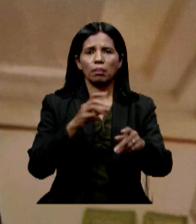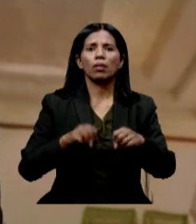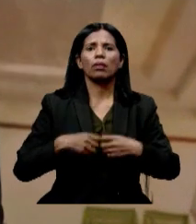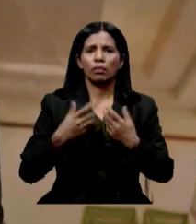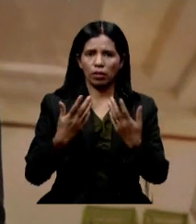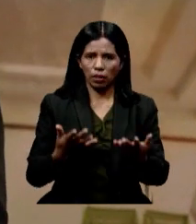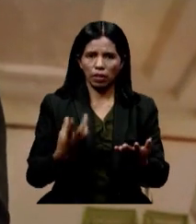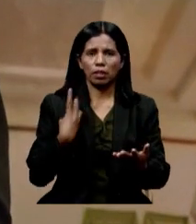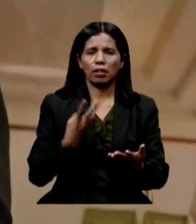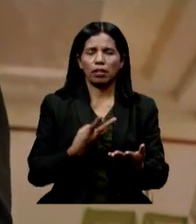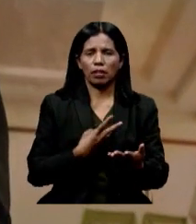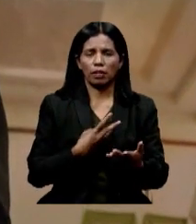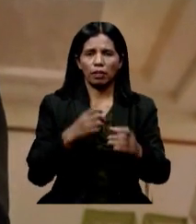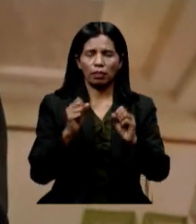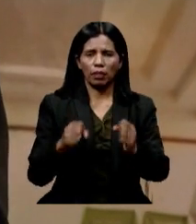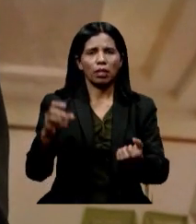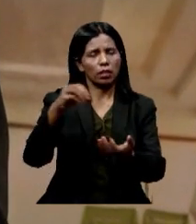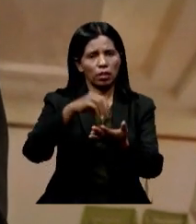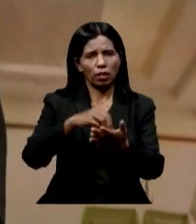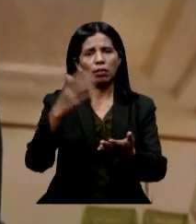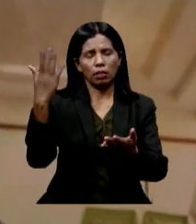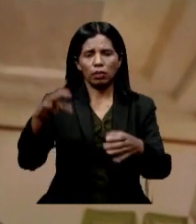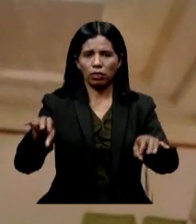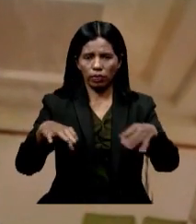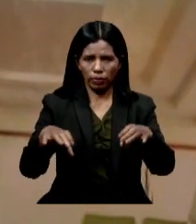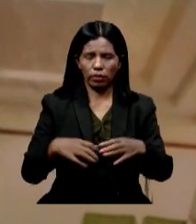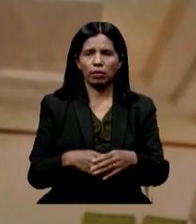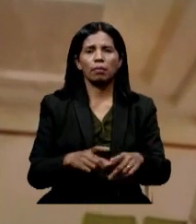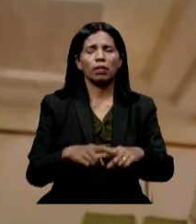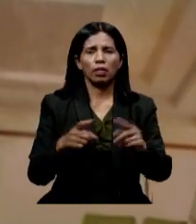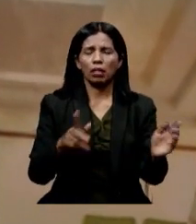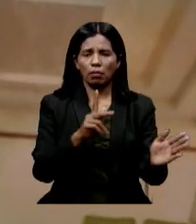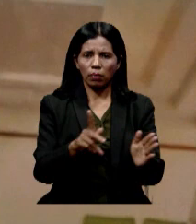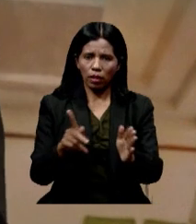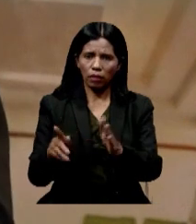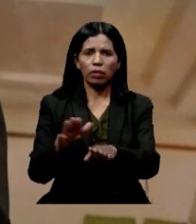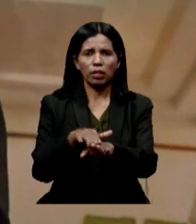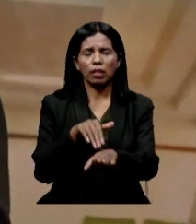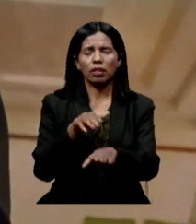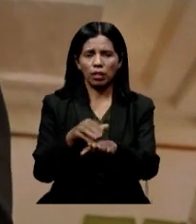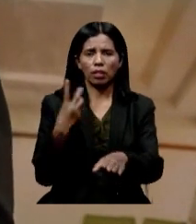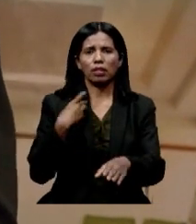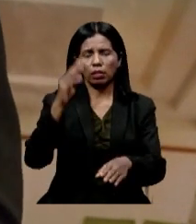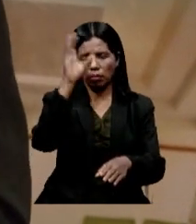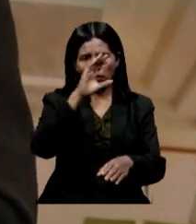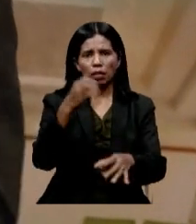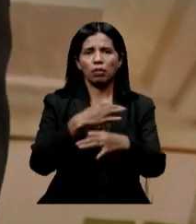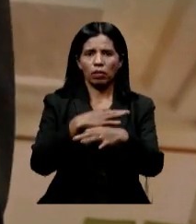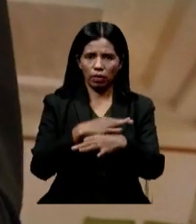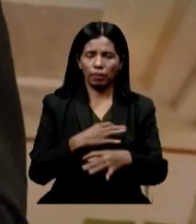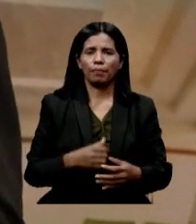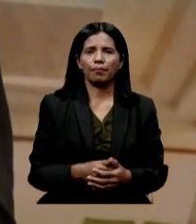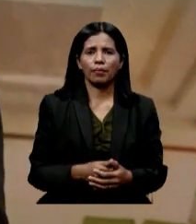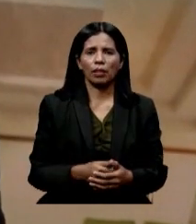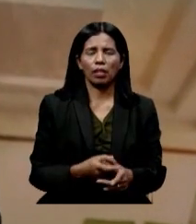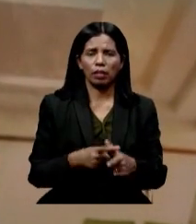TBLE, colocar em nova para a TBLE, mas nem tem que buscar a TBLE. No